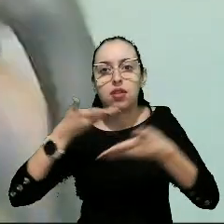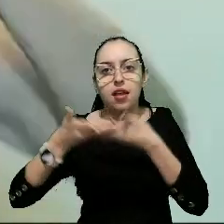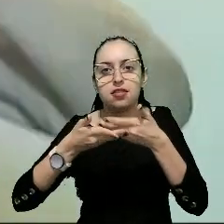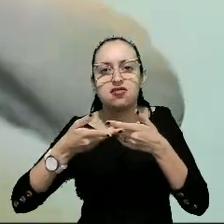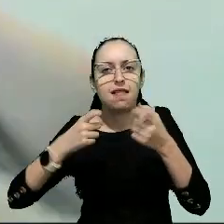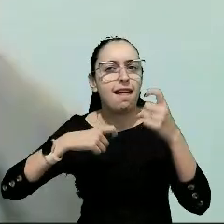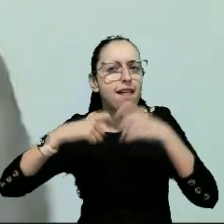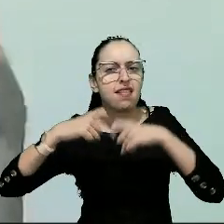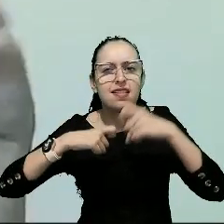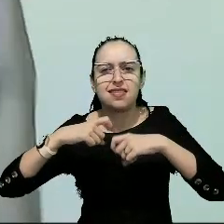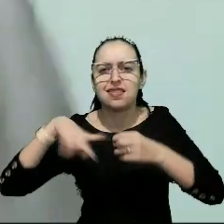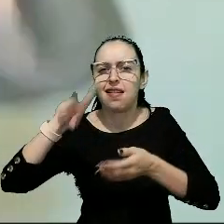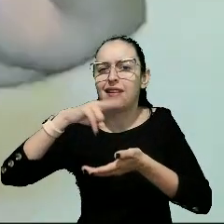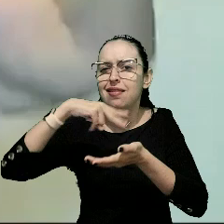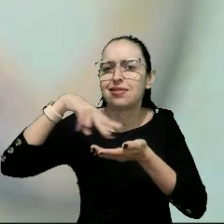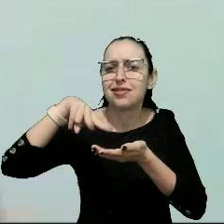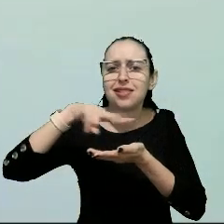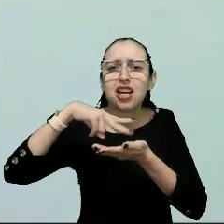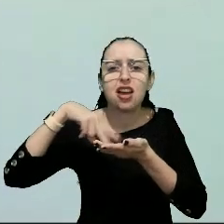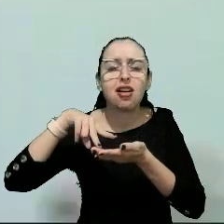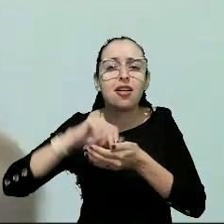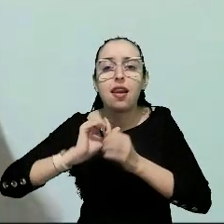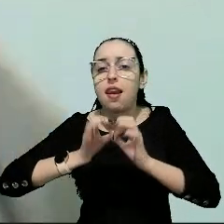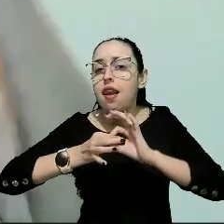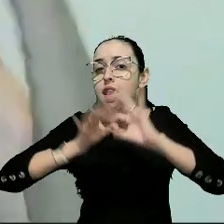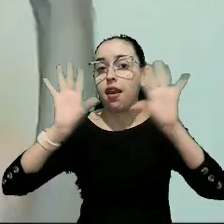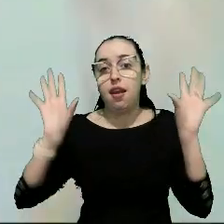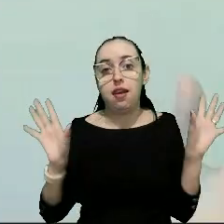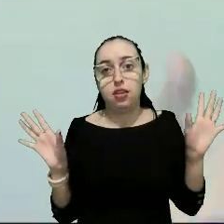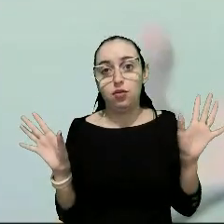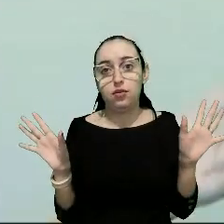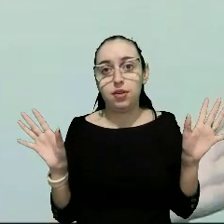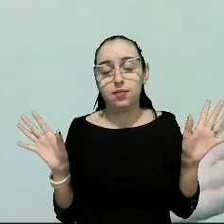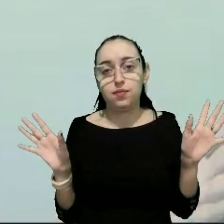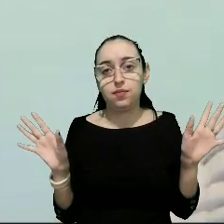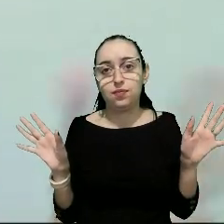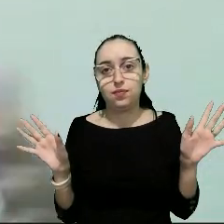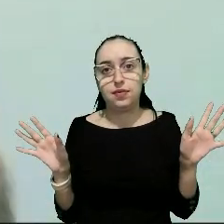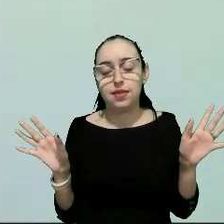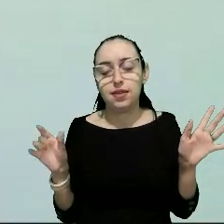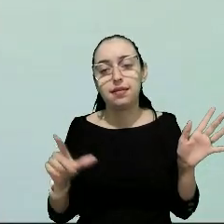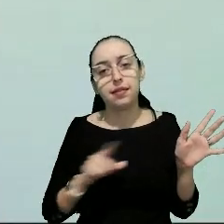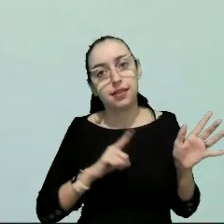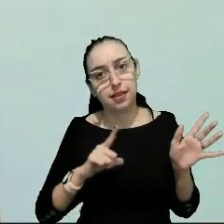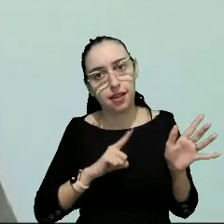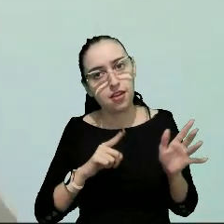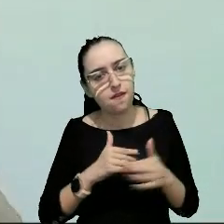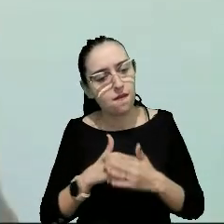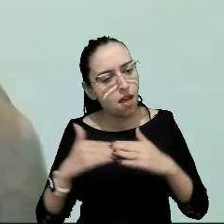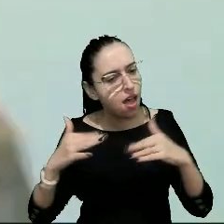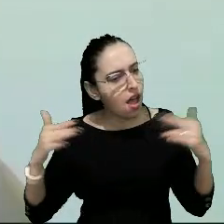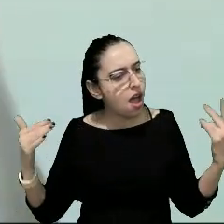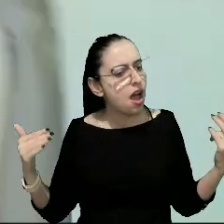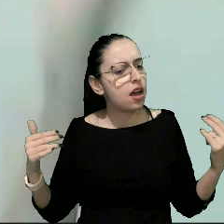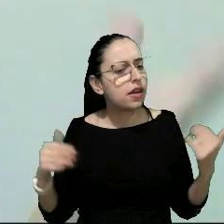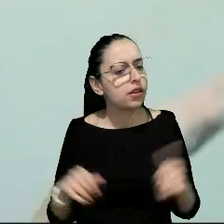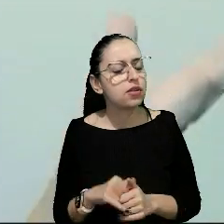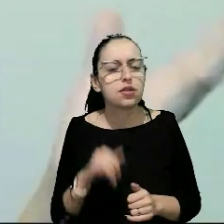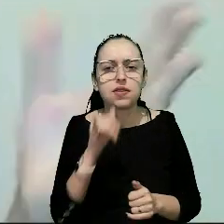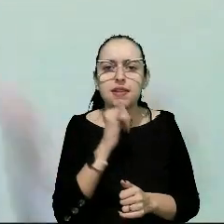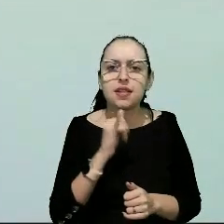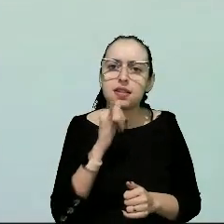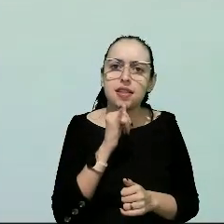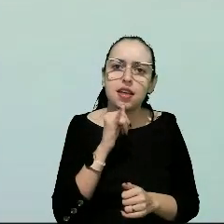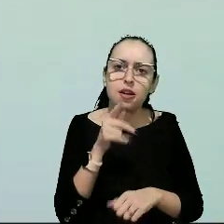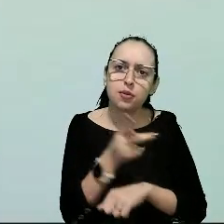transar, vou dançar, vou ser livre. E tem vários